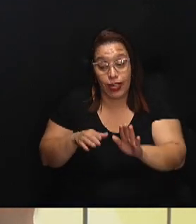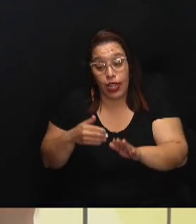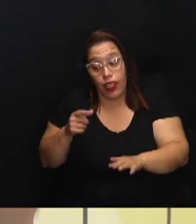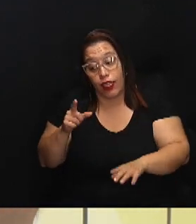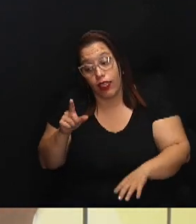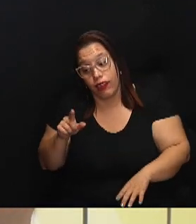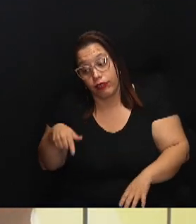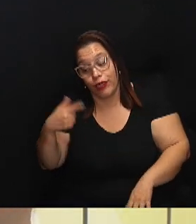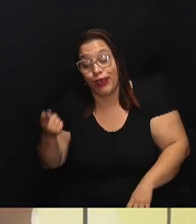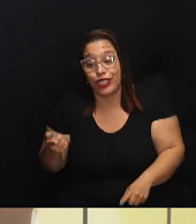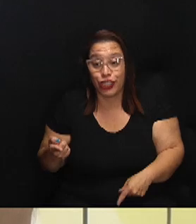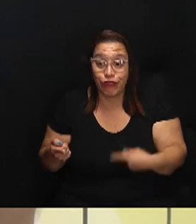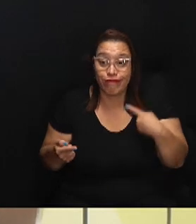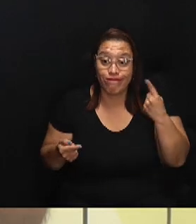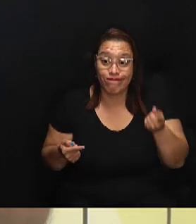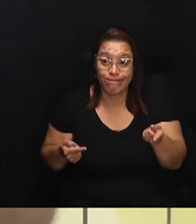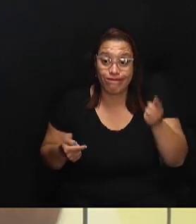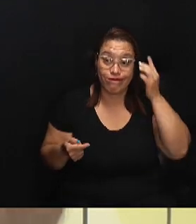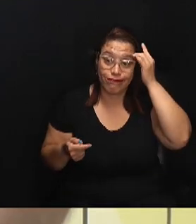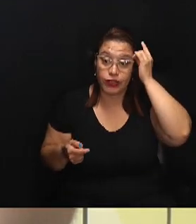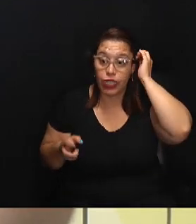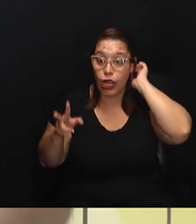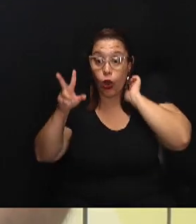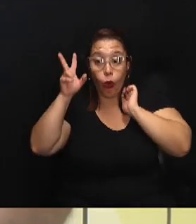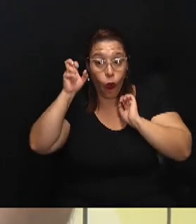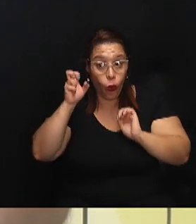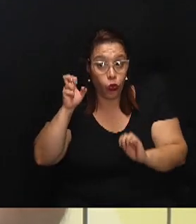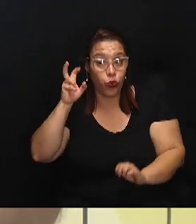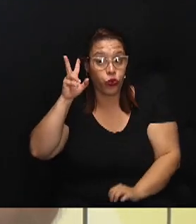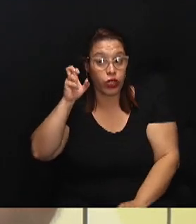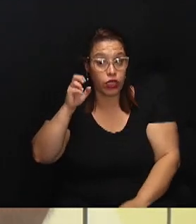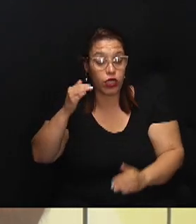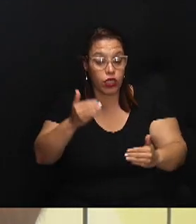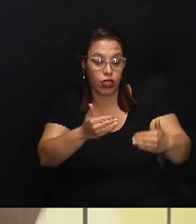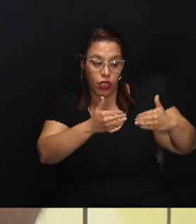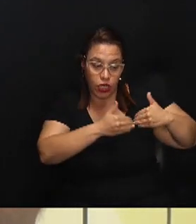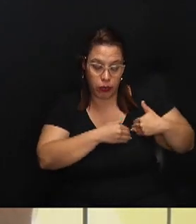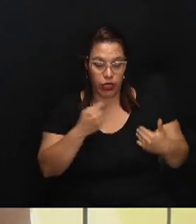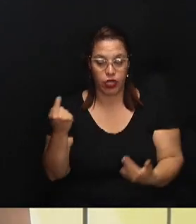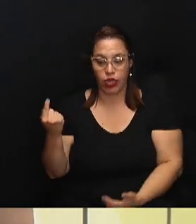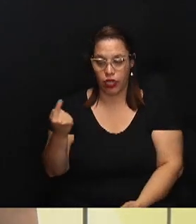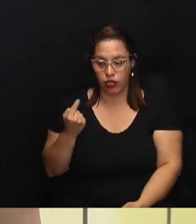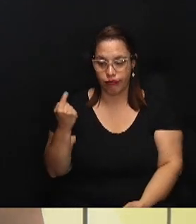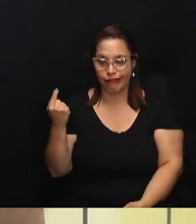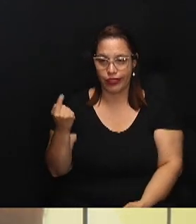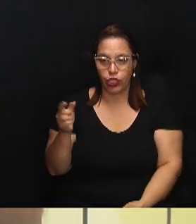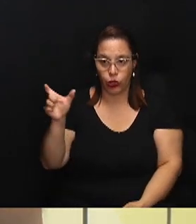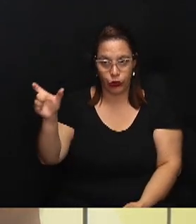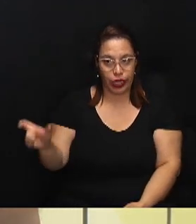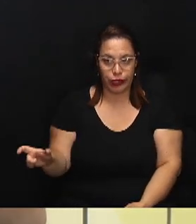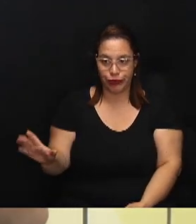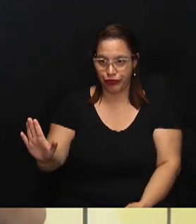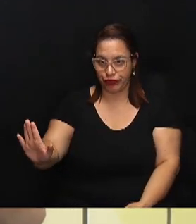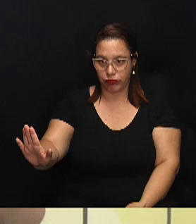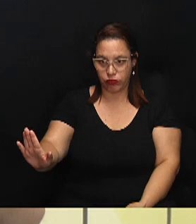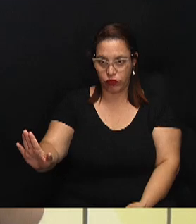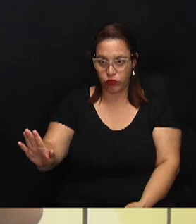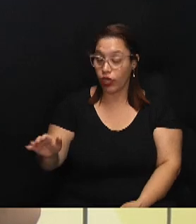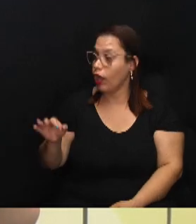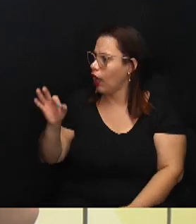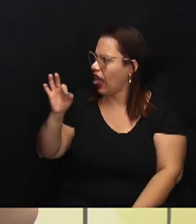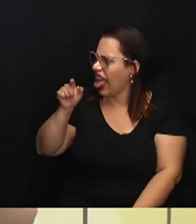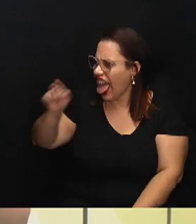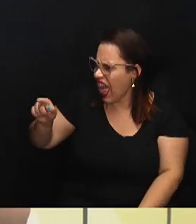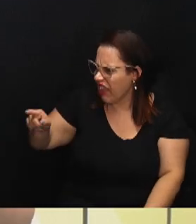uma coisa que é importante é realmente dar ouvidos para aquela pessoa e respeitar a individualidade, né? A partir do momento que ela... Sem julgamento.